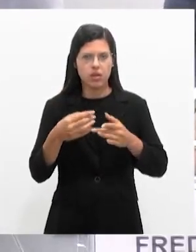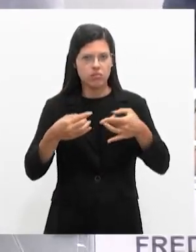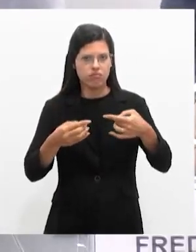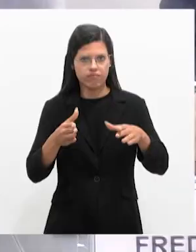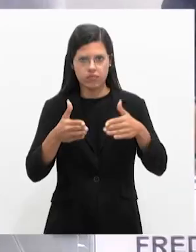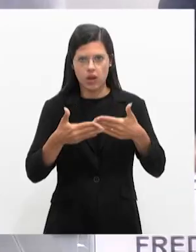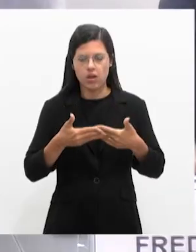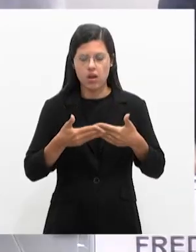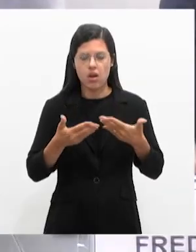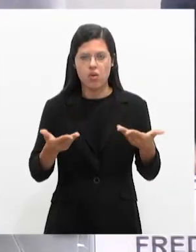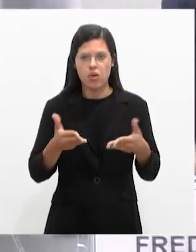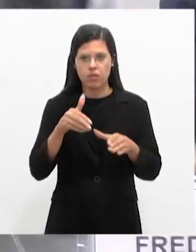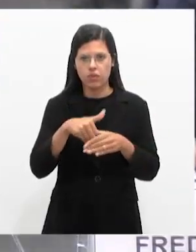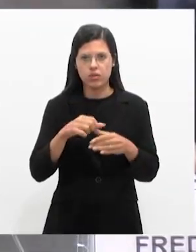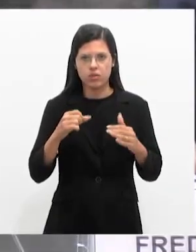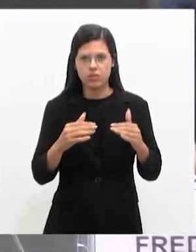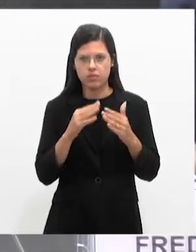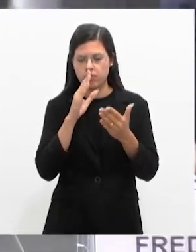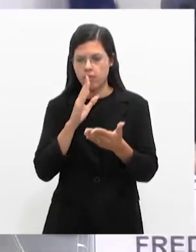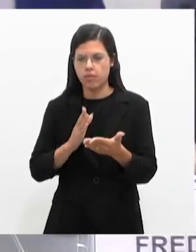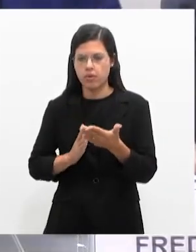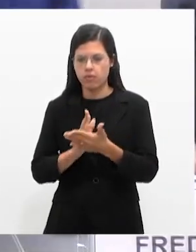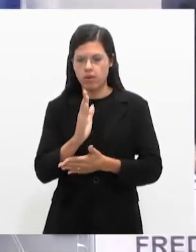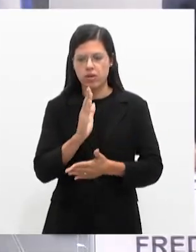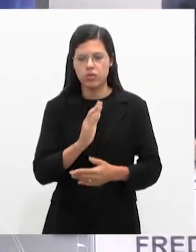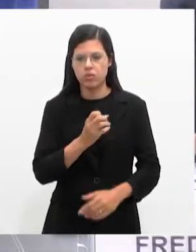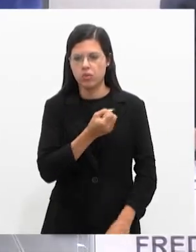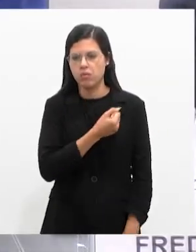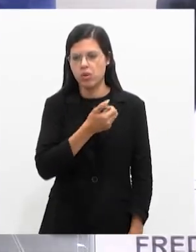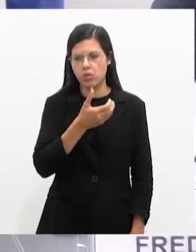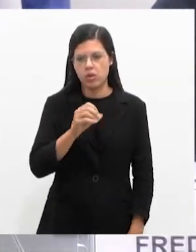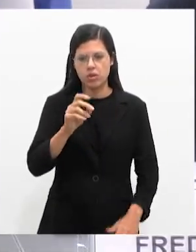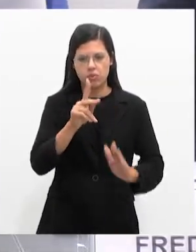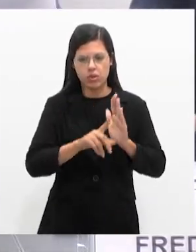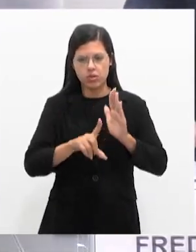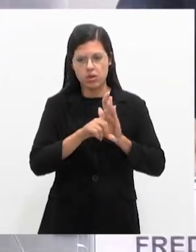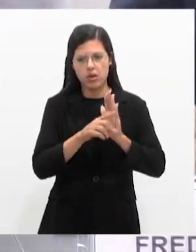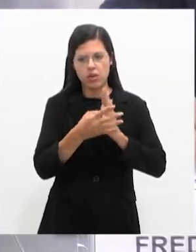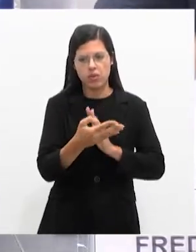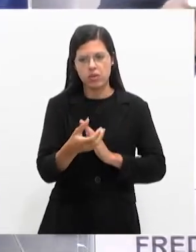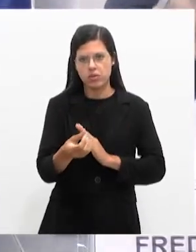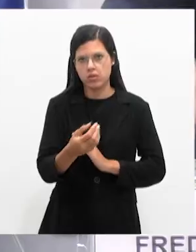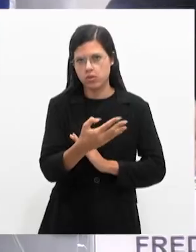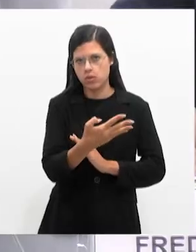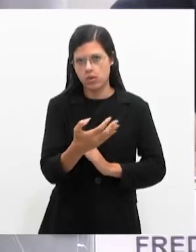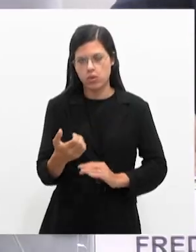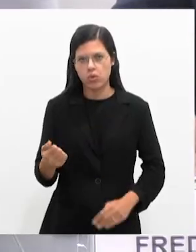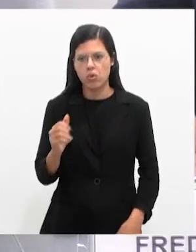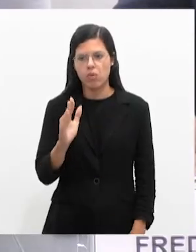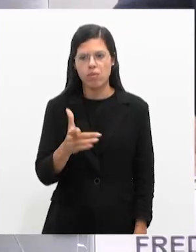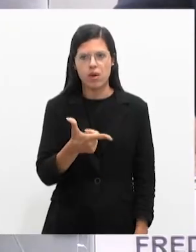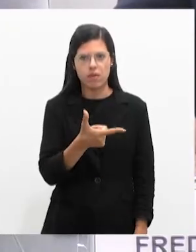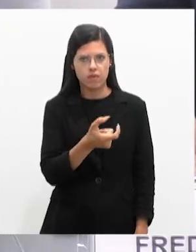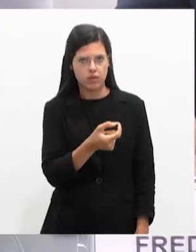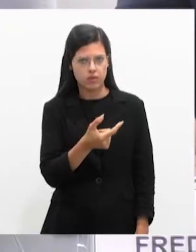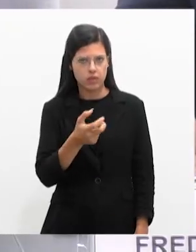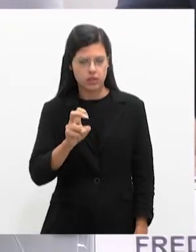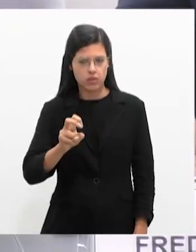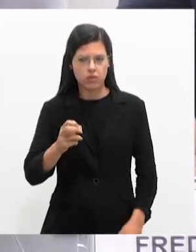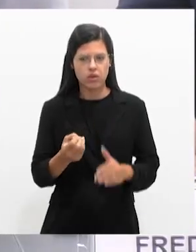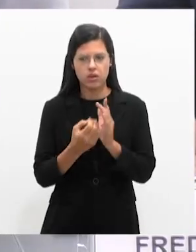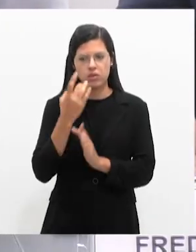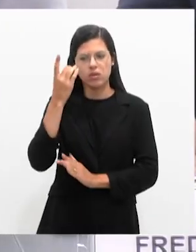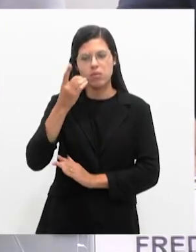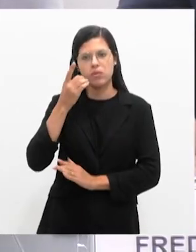senhores que aprovam permaneçam como estão. Aprovado. Item 10 da pauta, projeto de lei 4641 de 25, de autoria